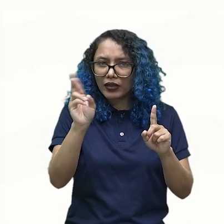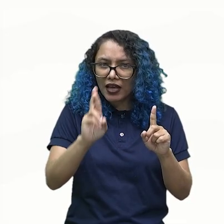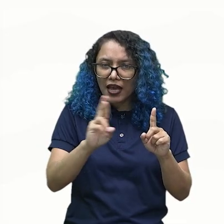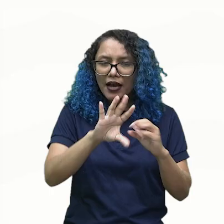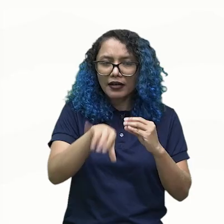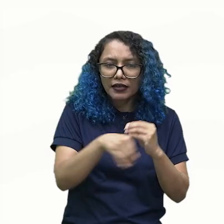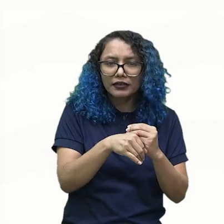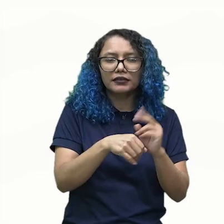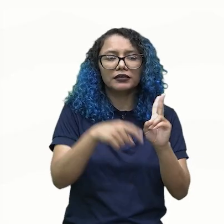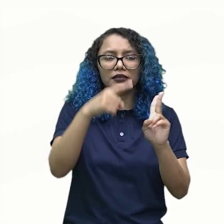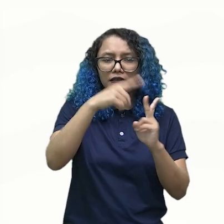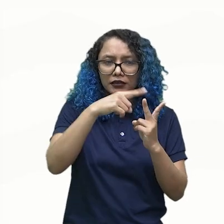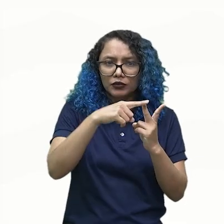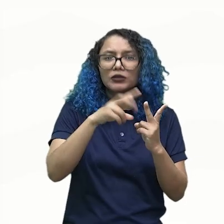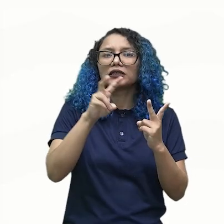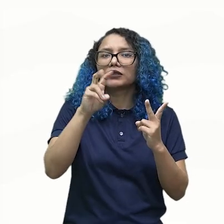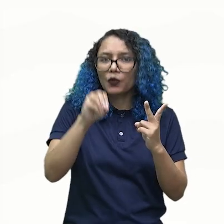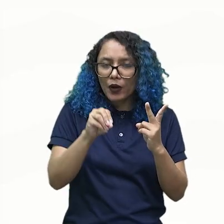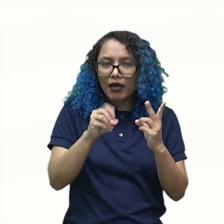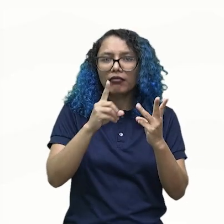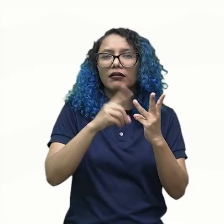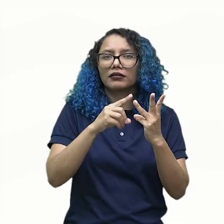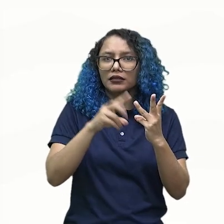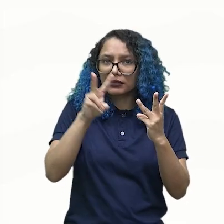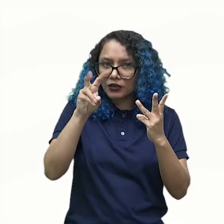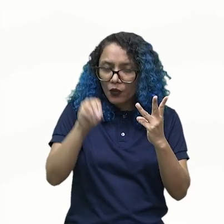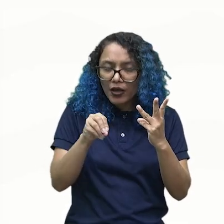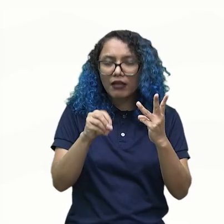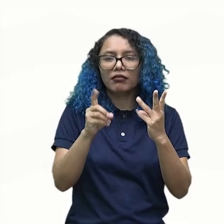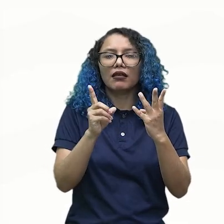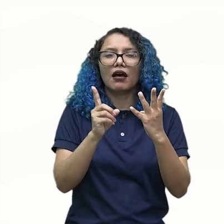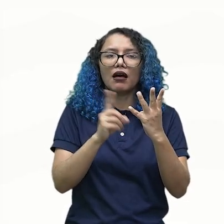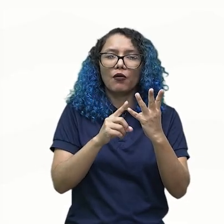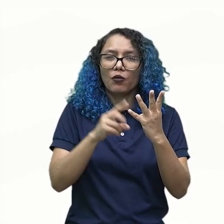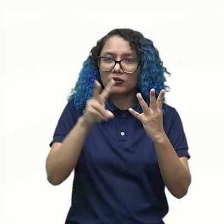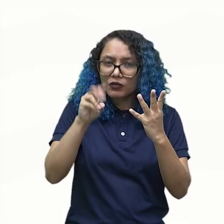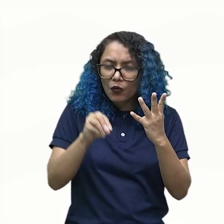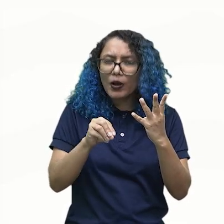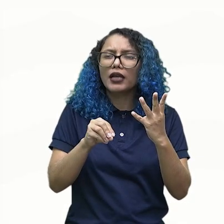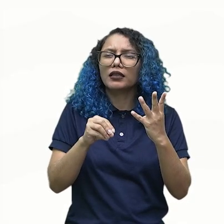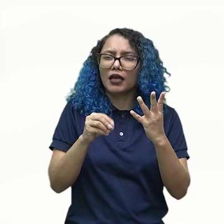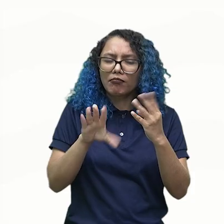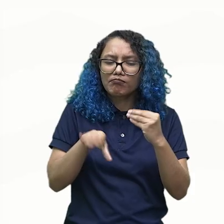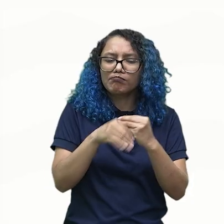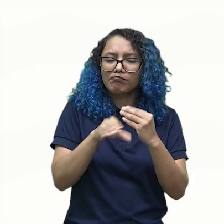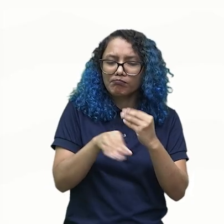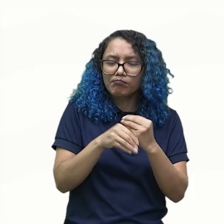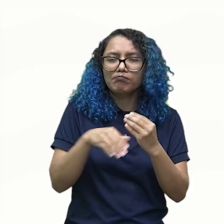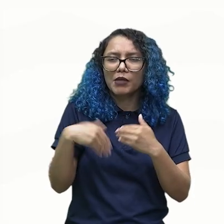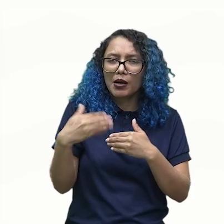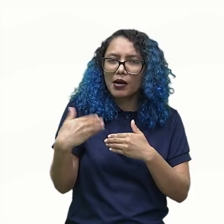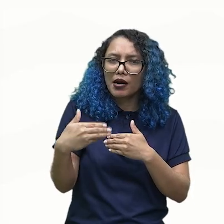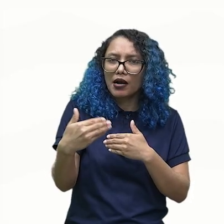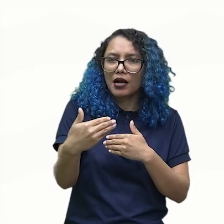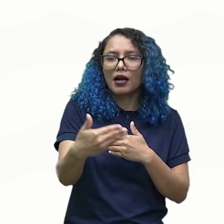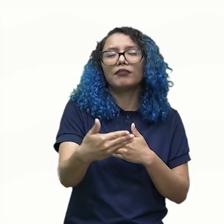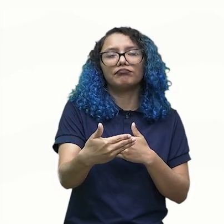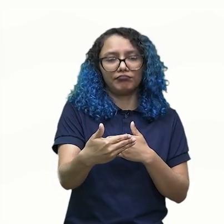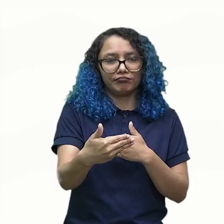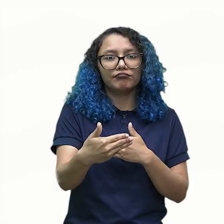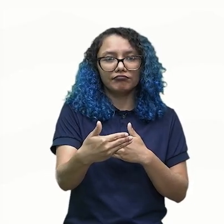render 50 no segundo, vai render no terceiro, vai render 50 no quarto, no quinto, no sexto e